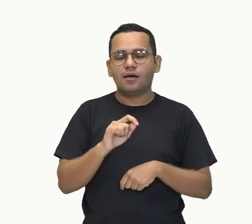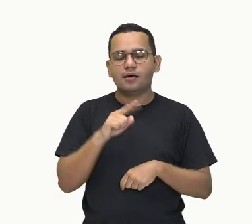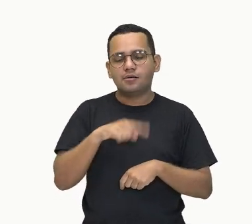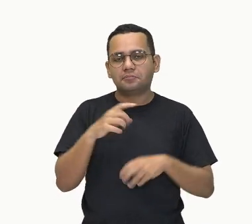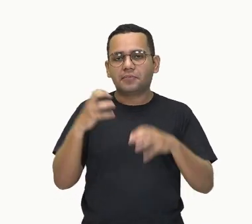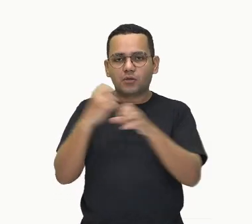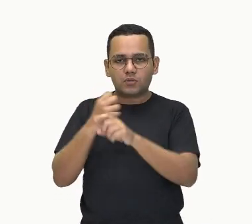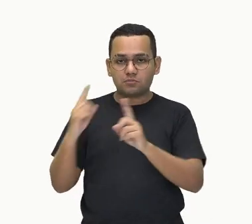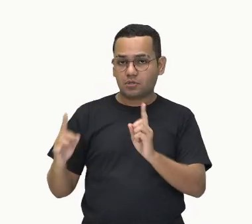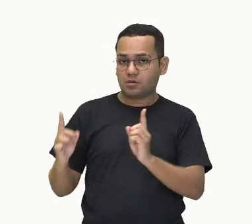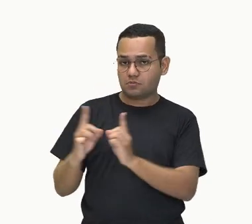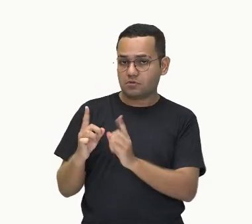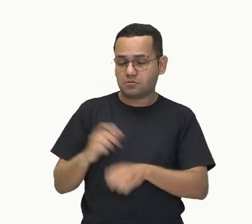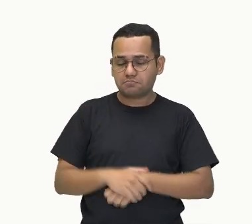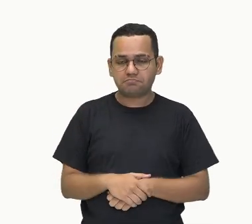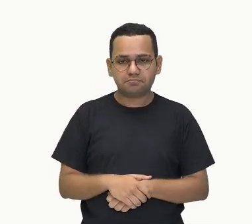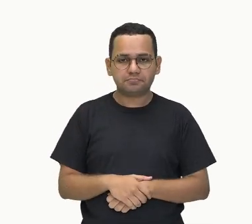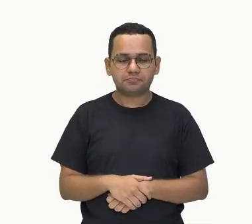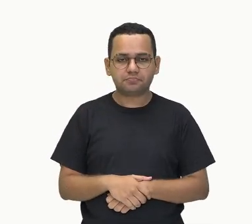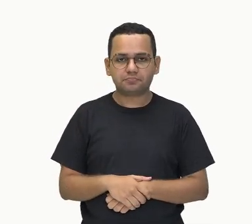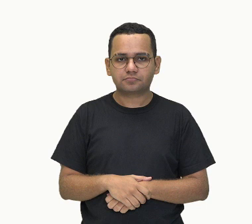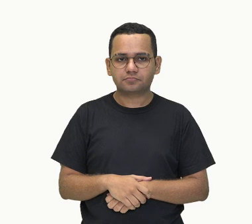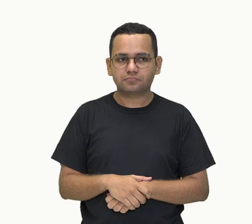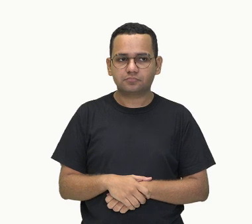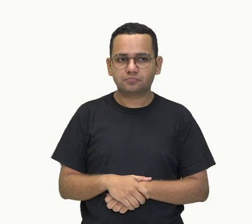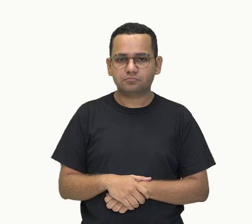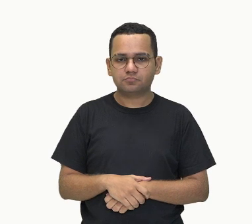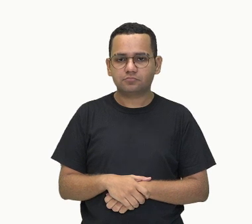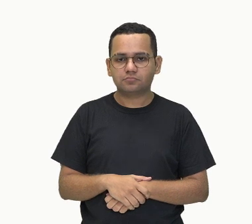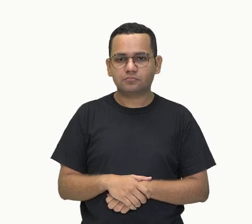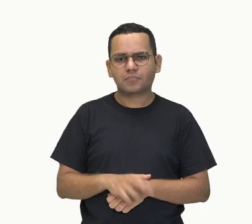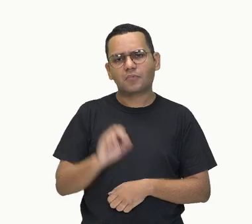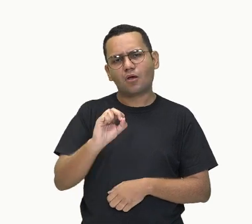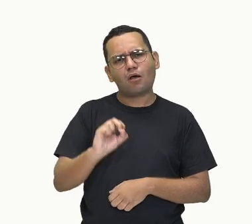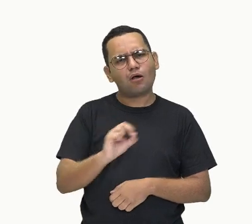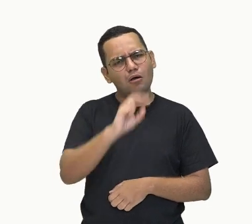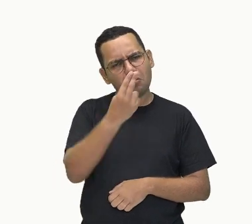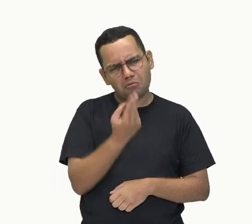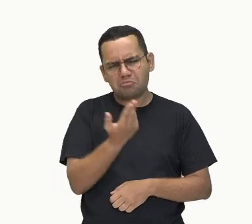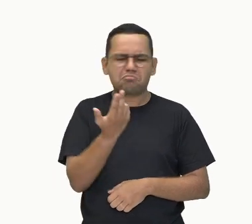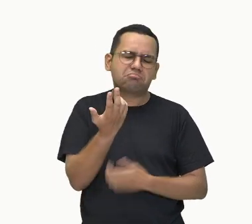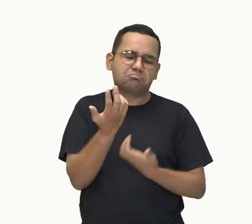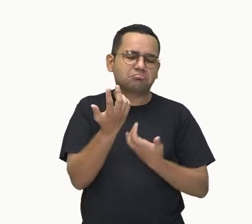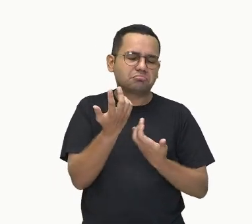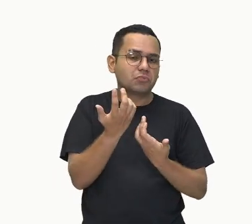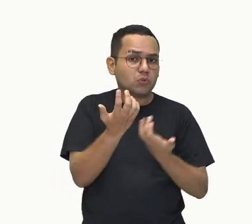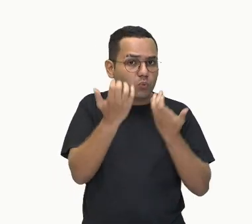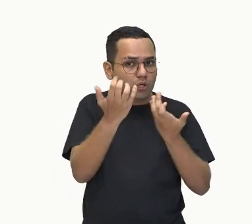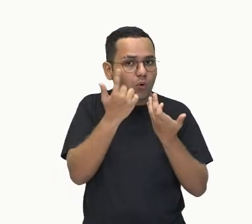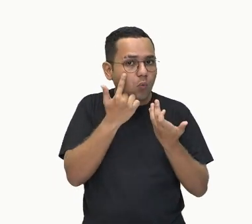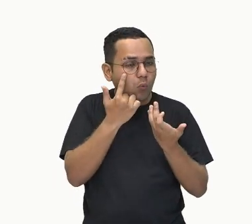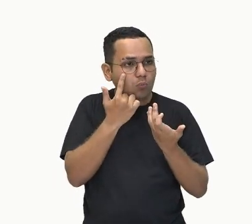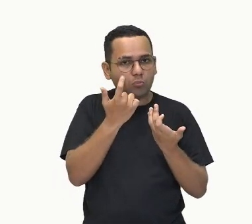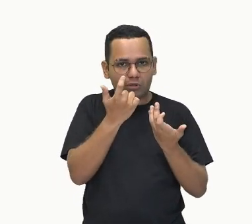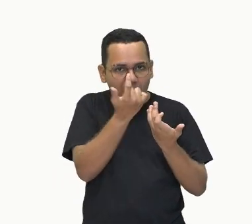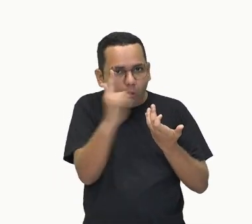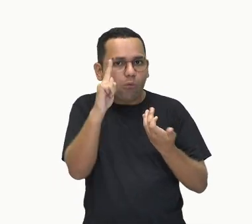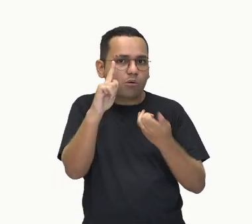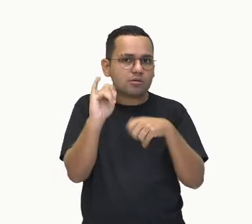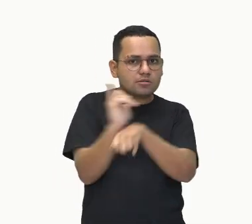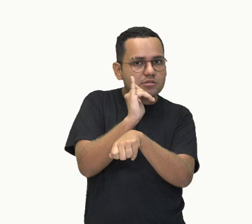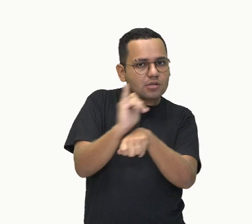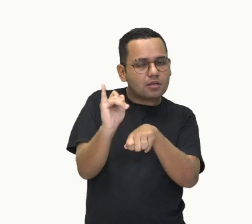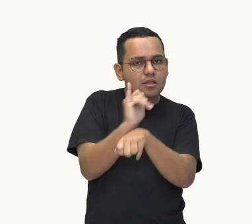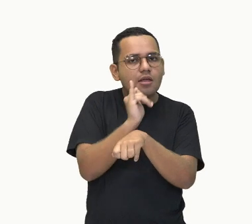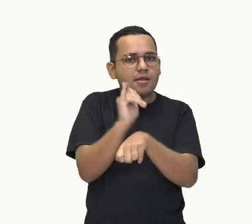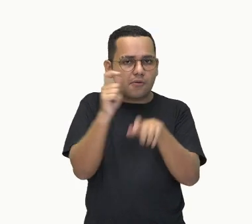né? Ou se você não tiver muita vontade, né, não tiver muito afim de fazer isso, existe uma outra